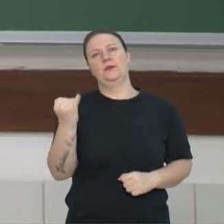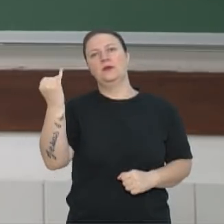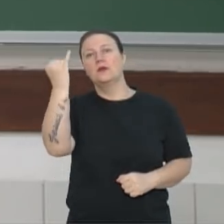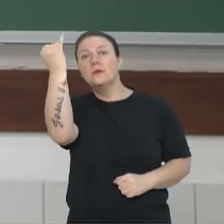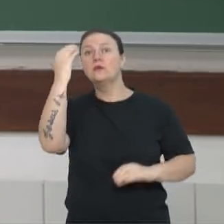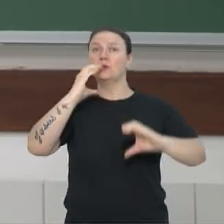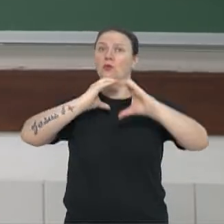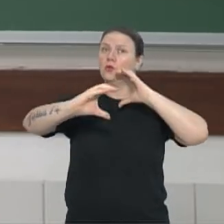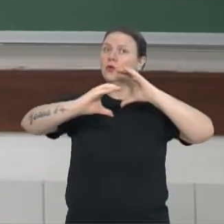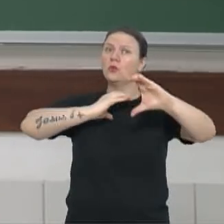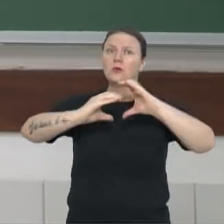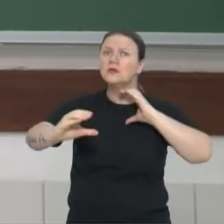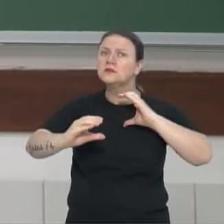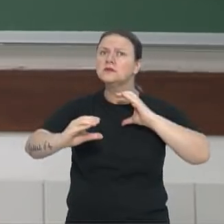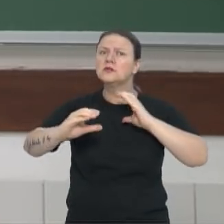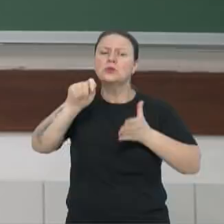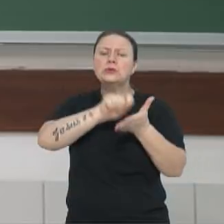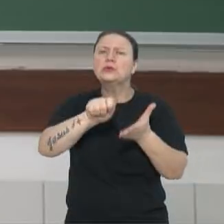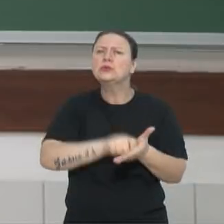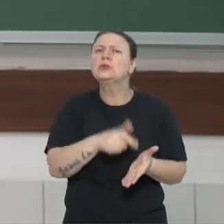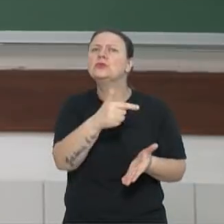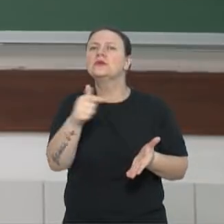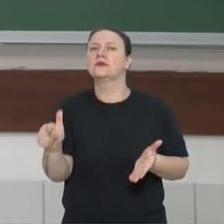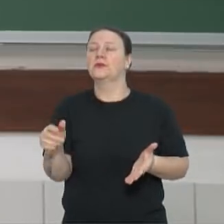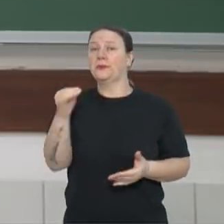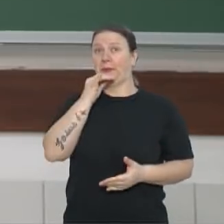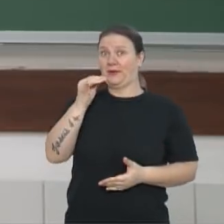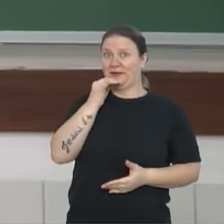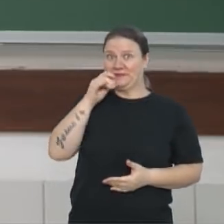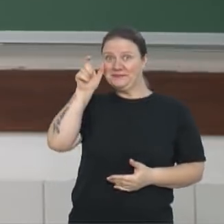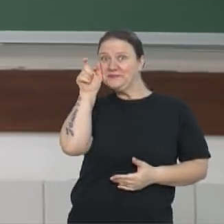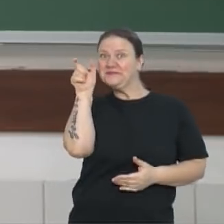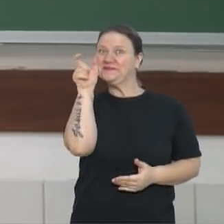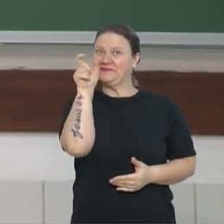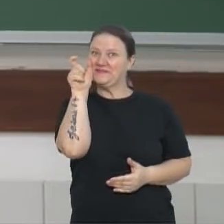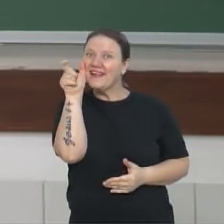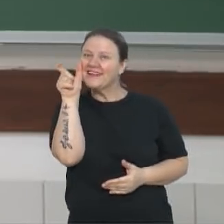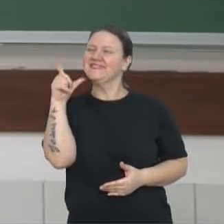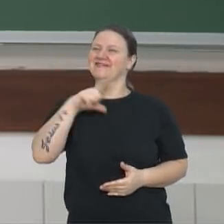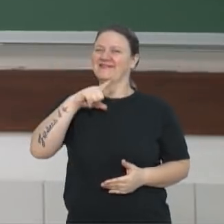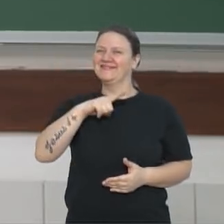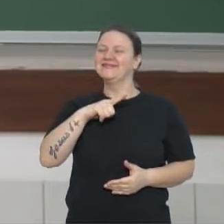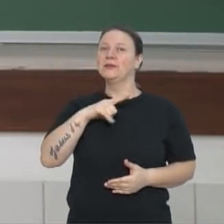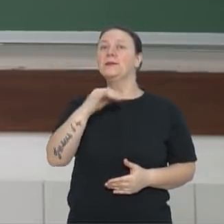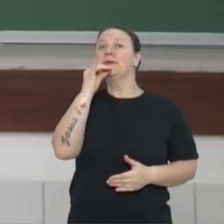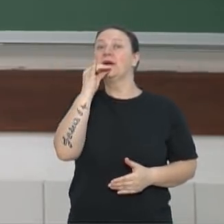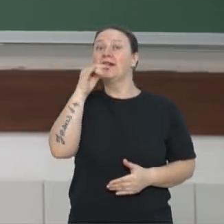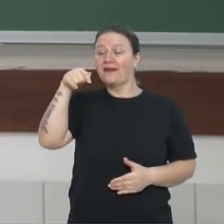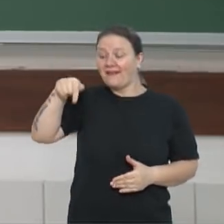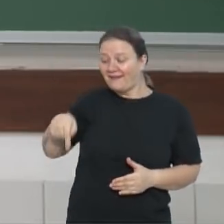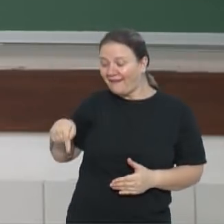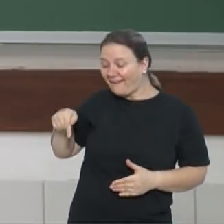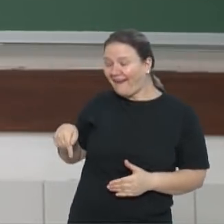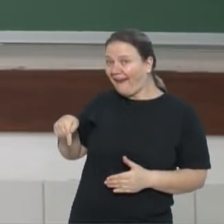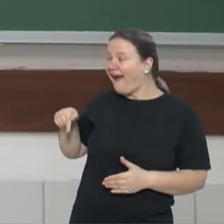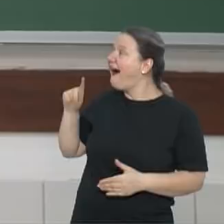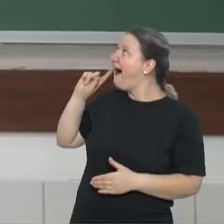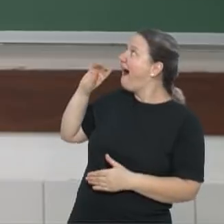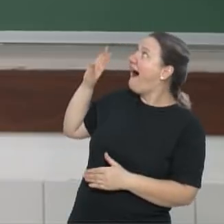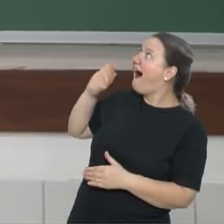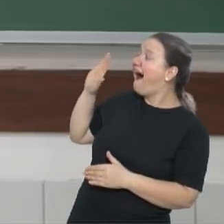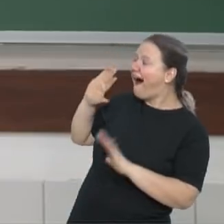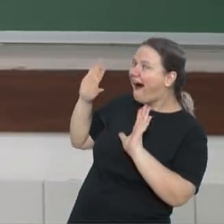questão da comunicação não verbal, né? Olha só um exemplo bem interessante para vocês. Por exemplo, aqui embaixo na tela,